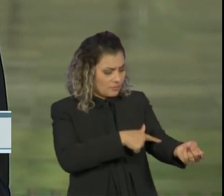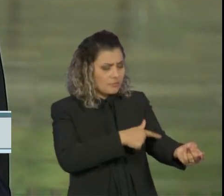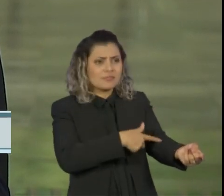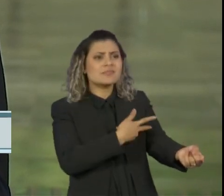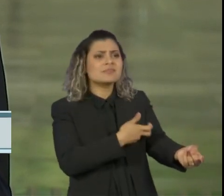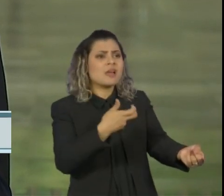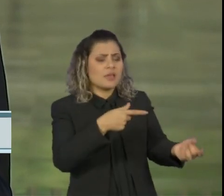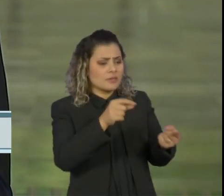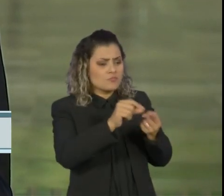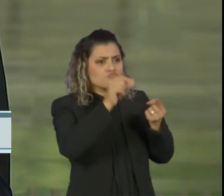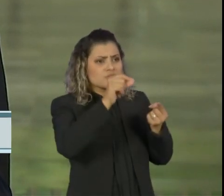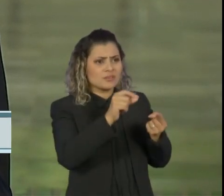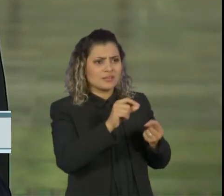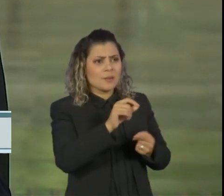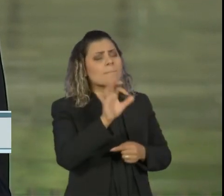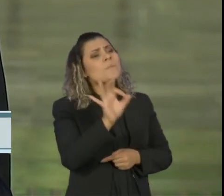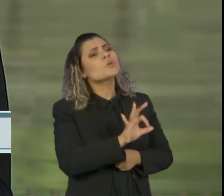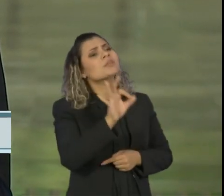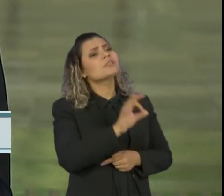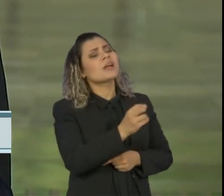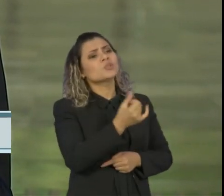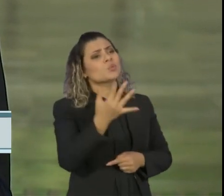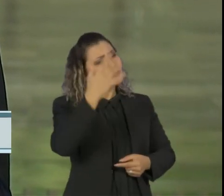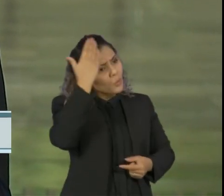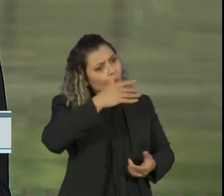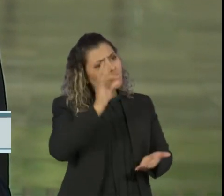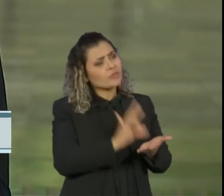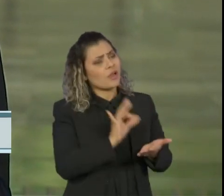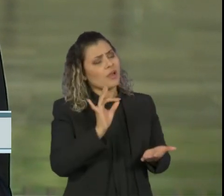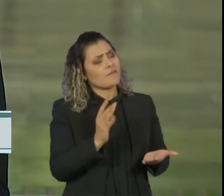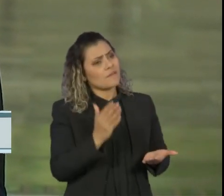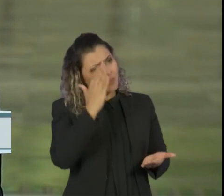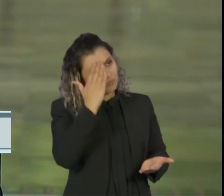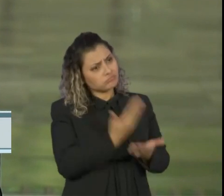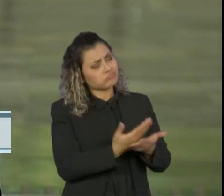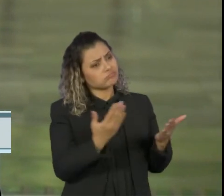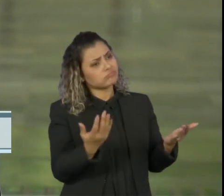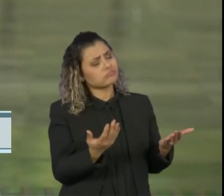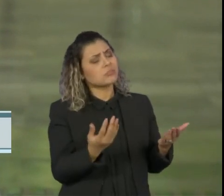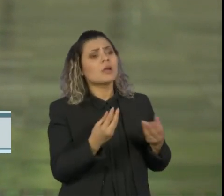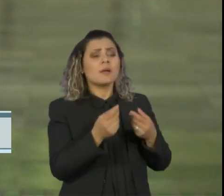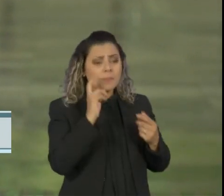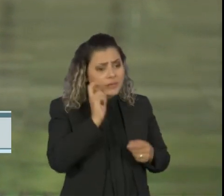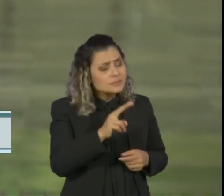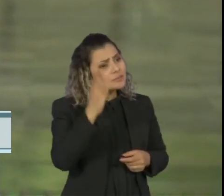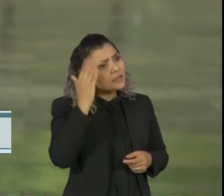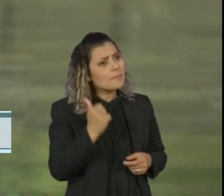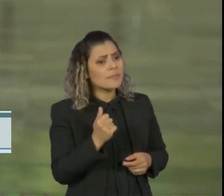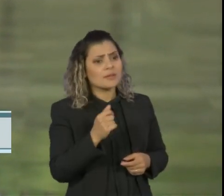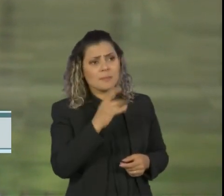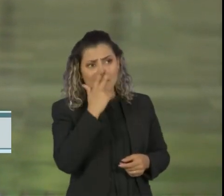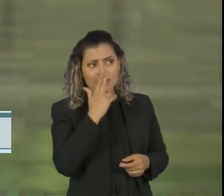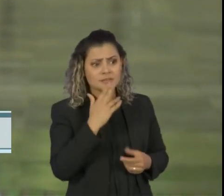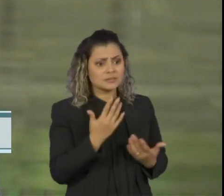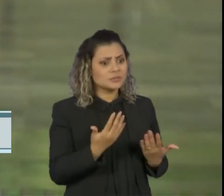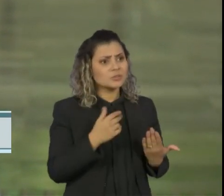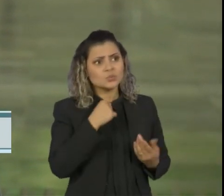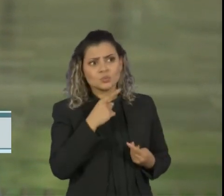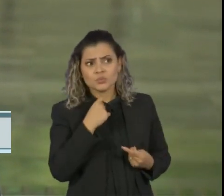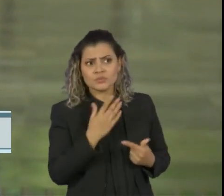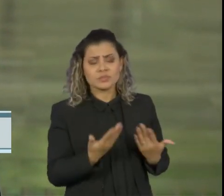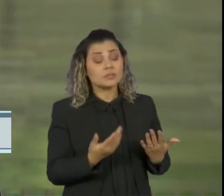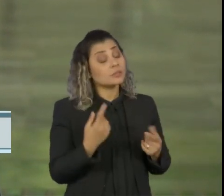que é a assertividade disso? Eu sei que teve alguns decretos para saber a duplicidade, se não está tendo duplicidade, porque a